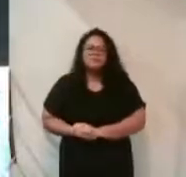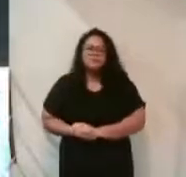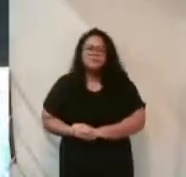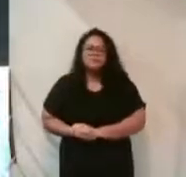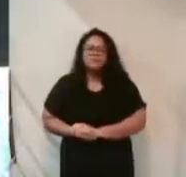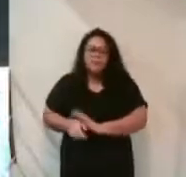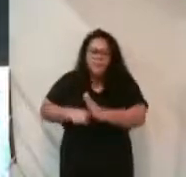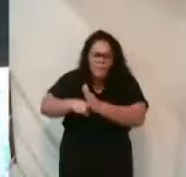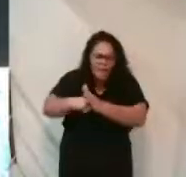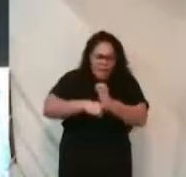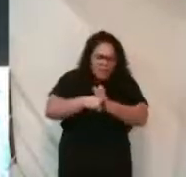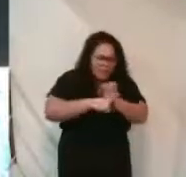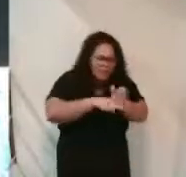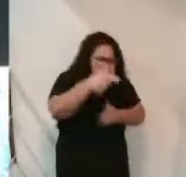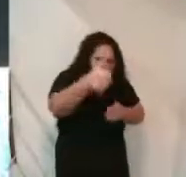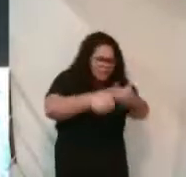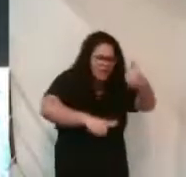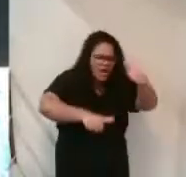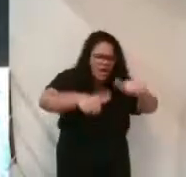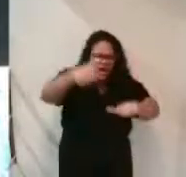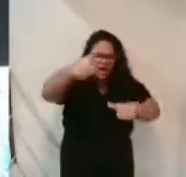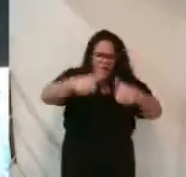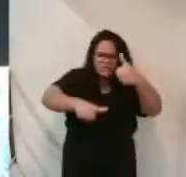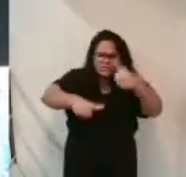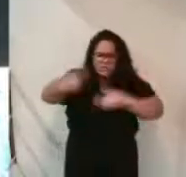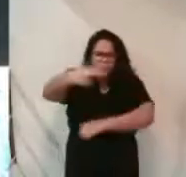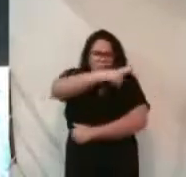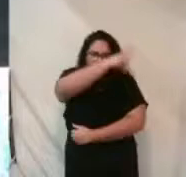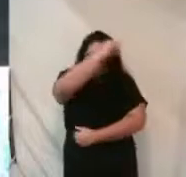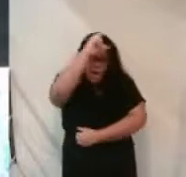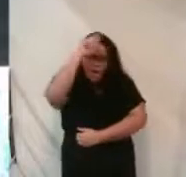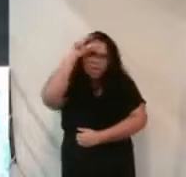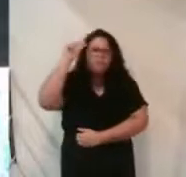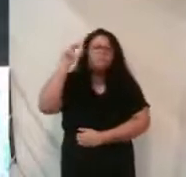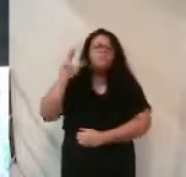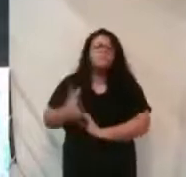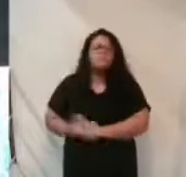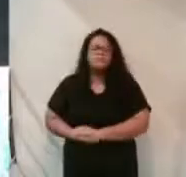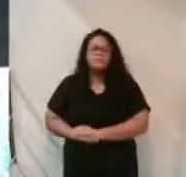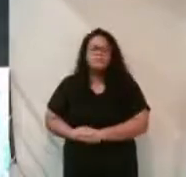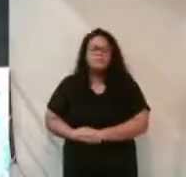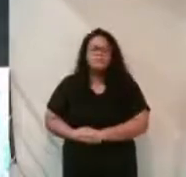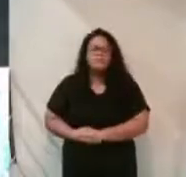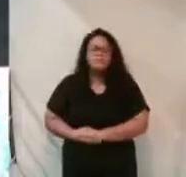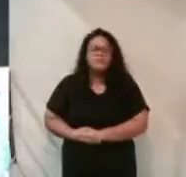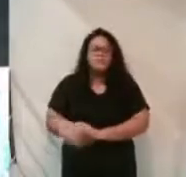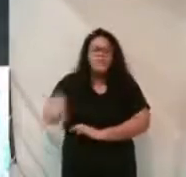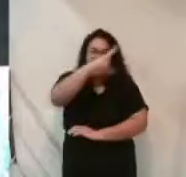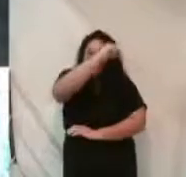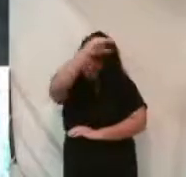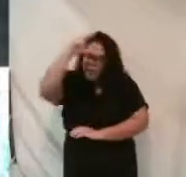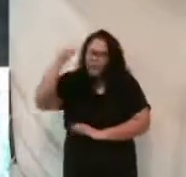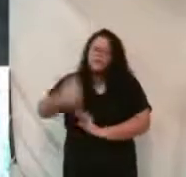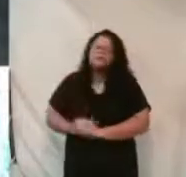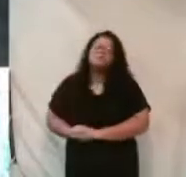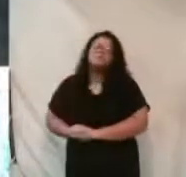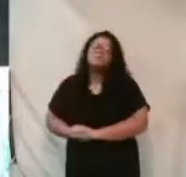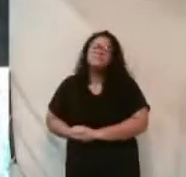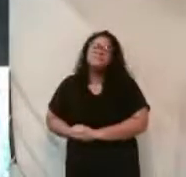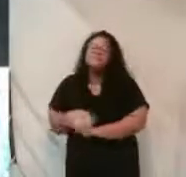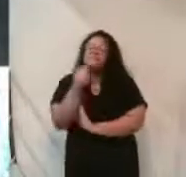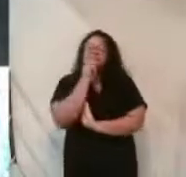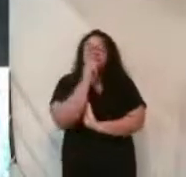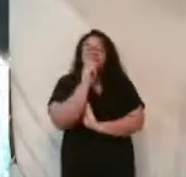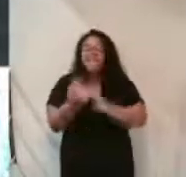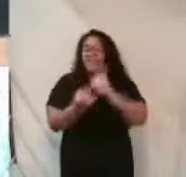constrangimentos necessários, quando um prefeito disse que não tem dinheiro para fazer a destinação correta, mas contrata lá o Xande do avião para gastar um dinheiro